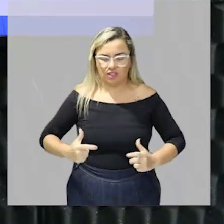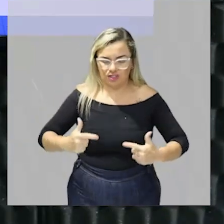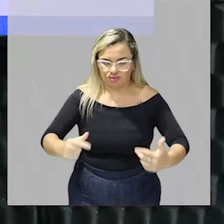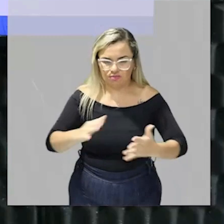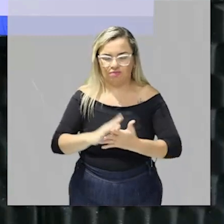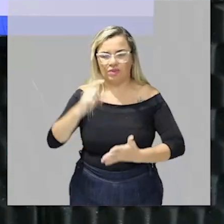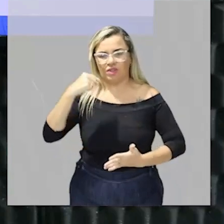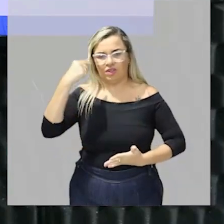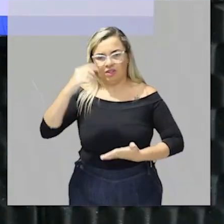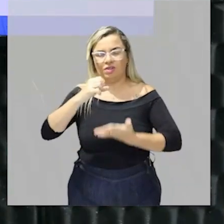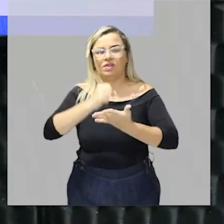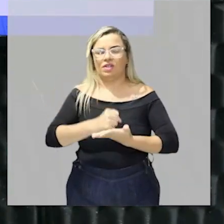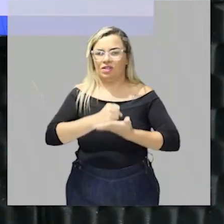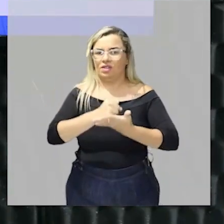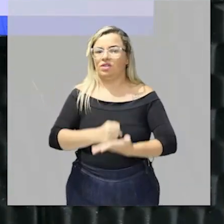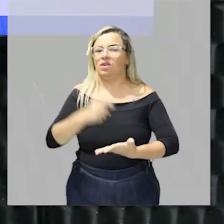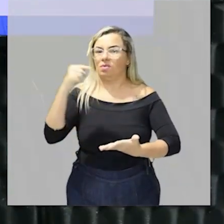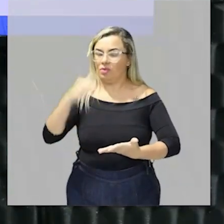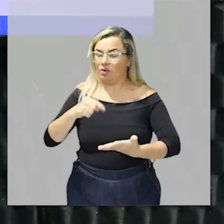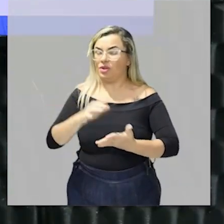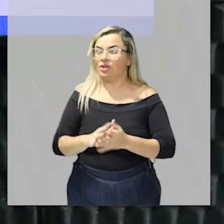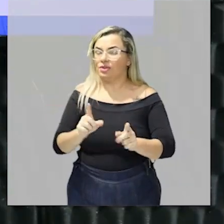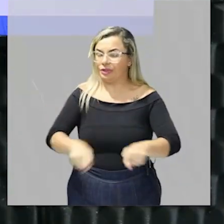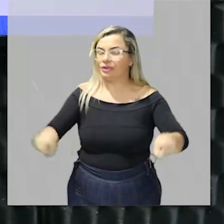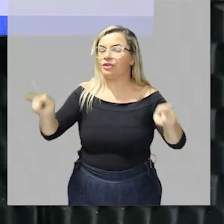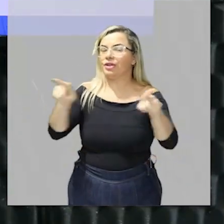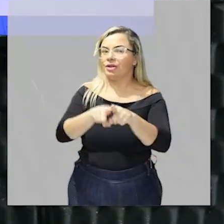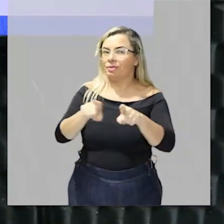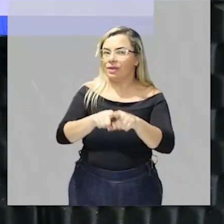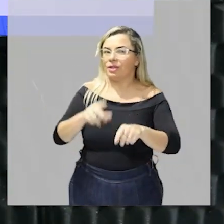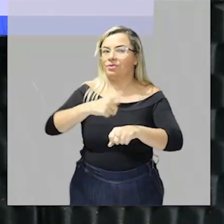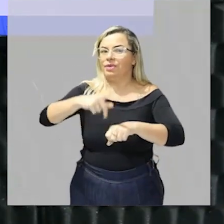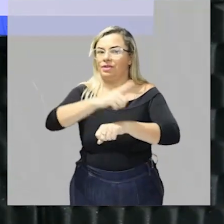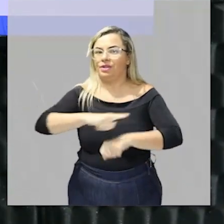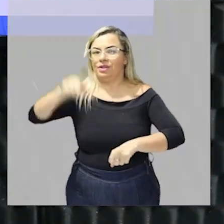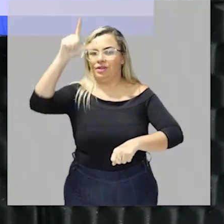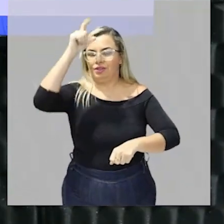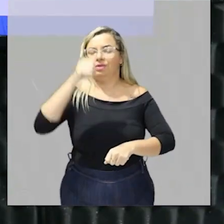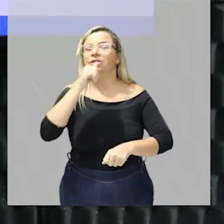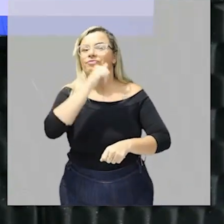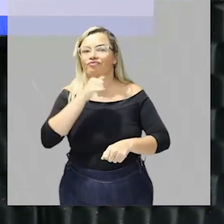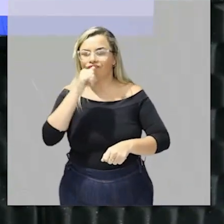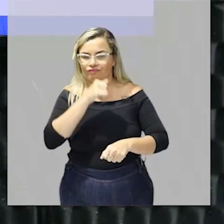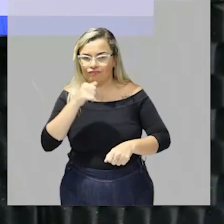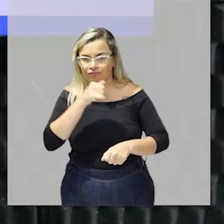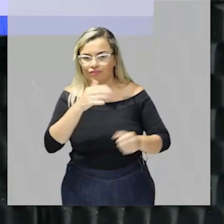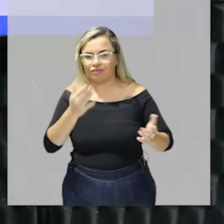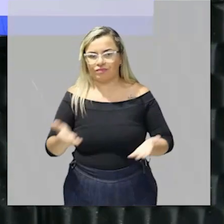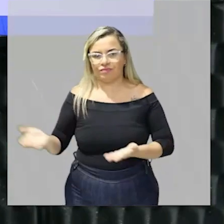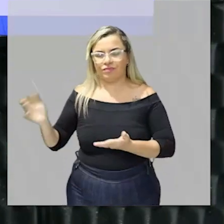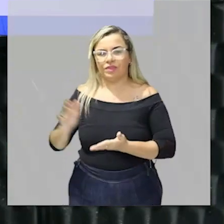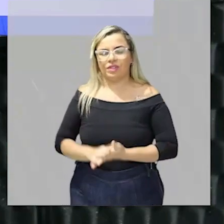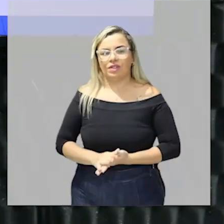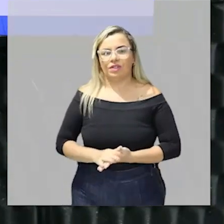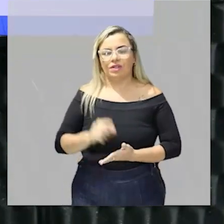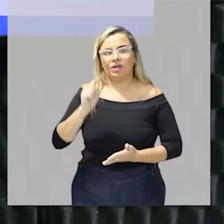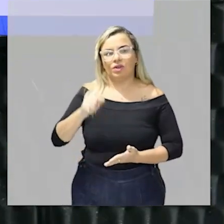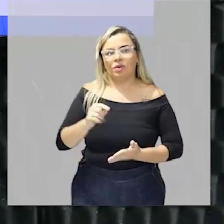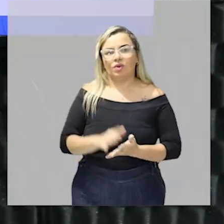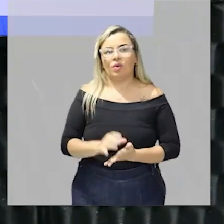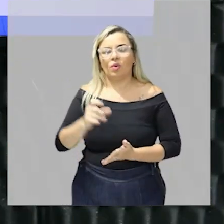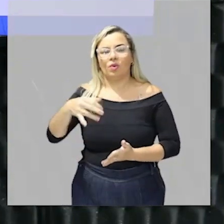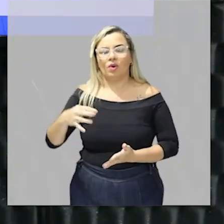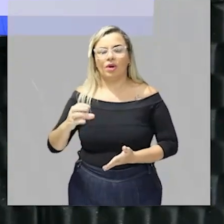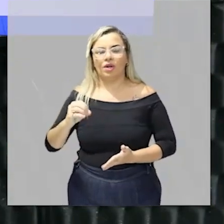o apoio, inclusive, da Alemanha nazista e da própria Itália fascista, que vão formar ali o chamado eixo Roma-Berlim, principalmente a